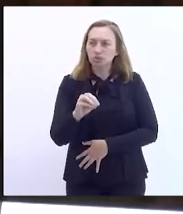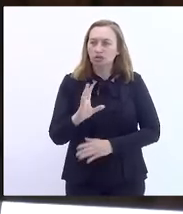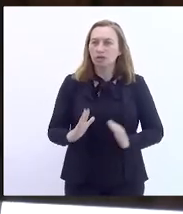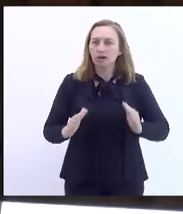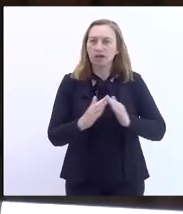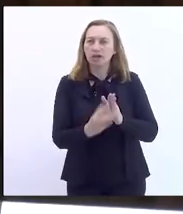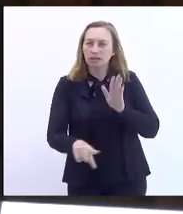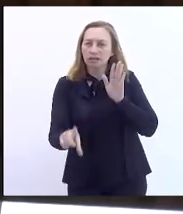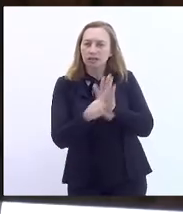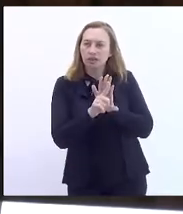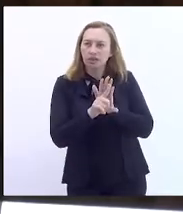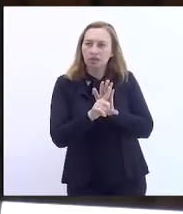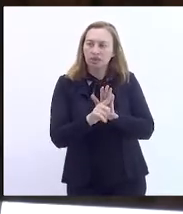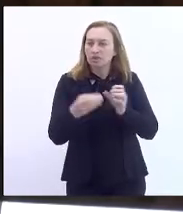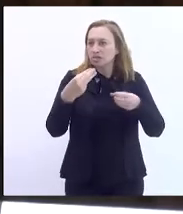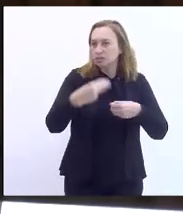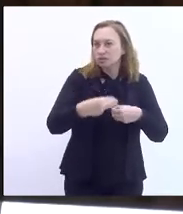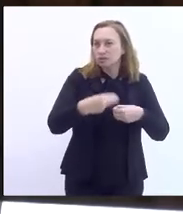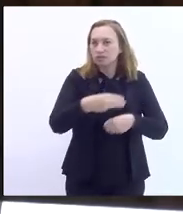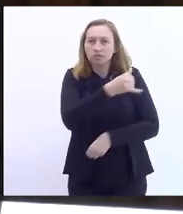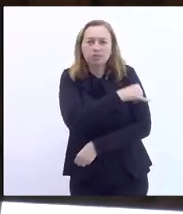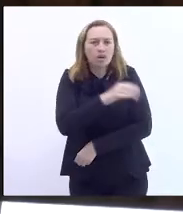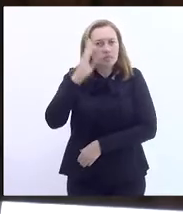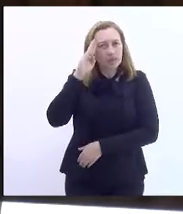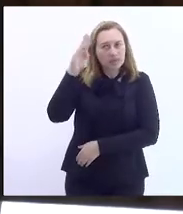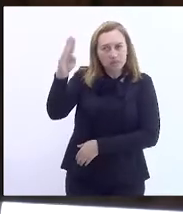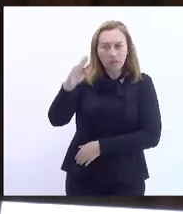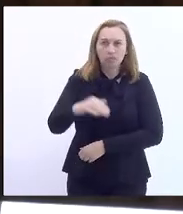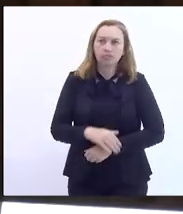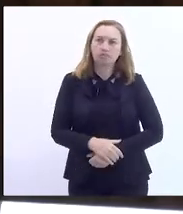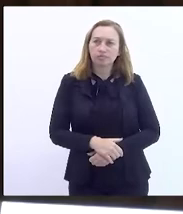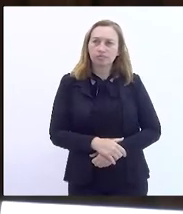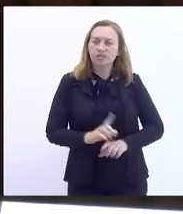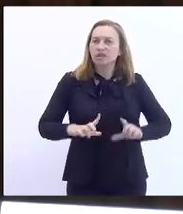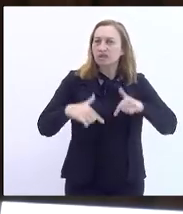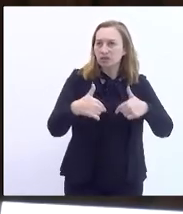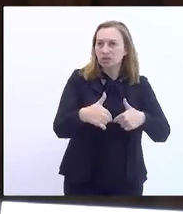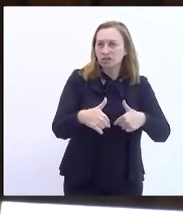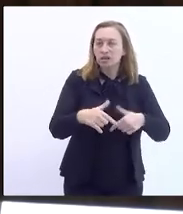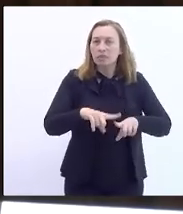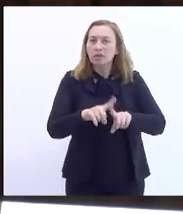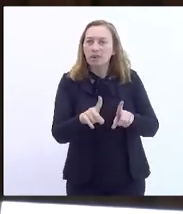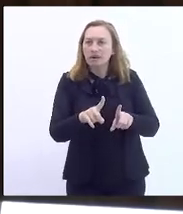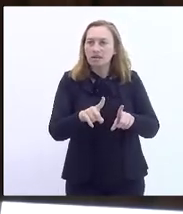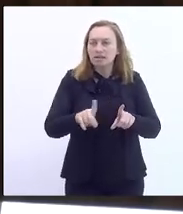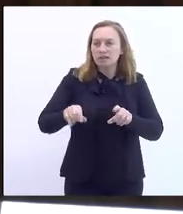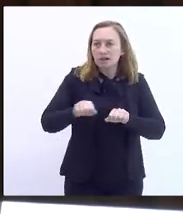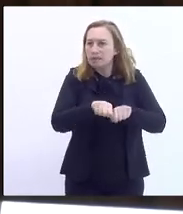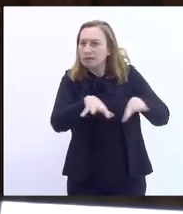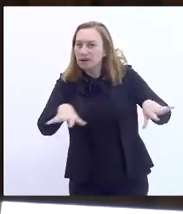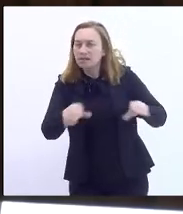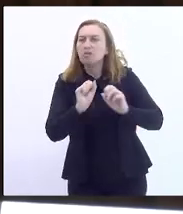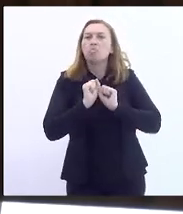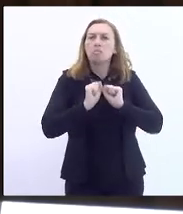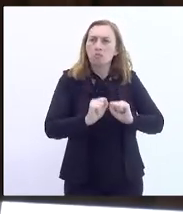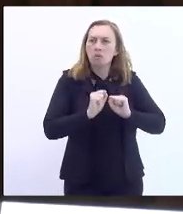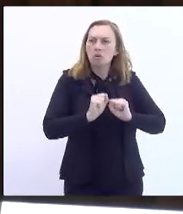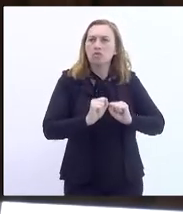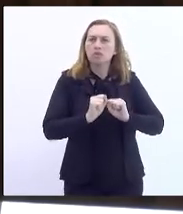casa Legislativa do município do Rio de Janeiro é fundamental essas ações mais ampliadas que a gente